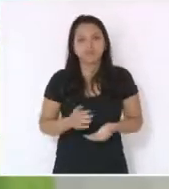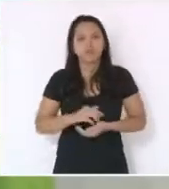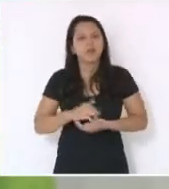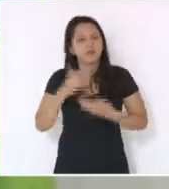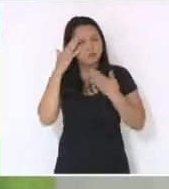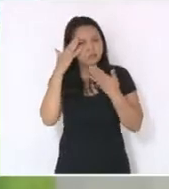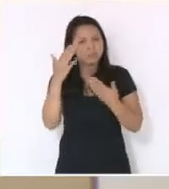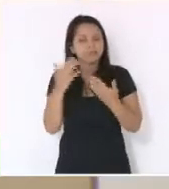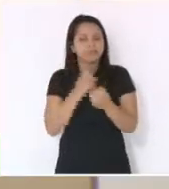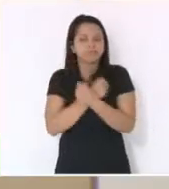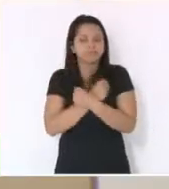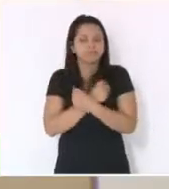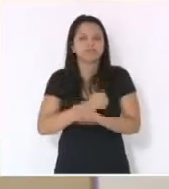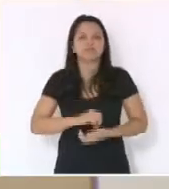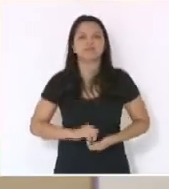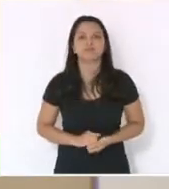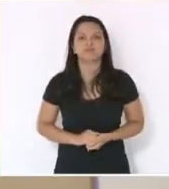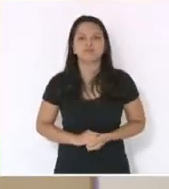pela atenção.